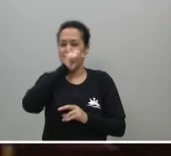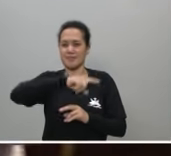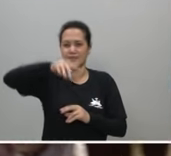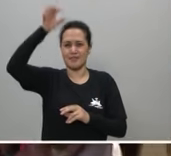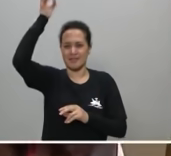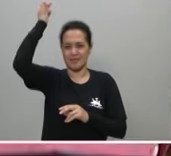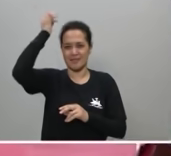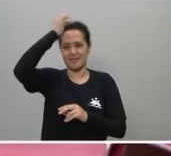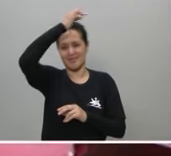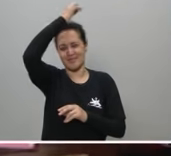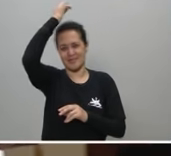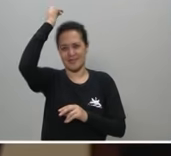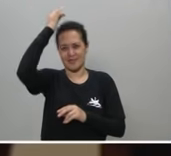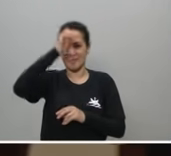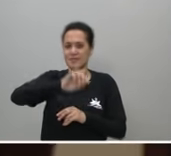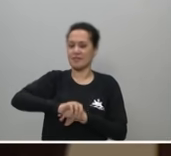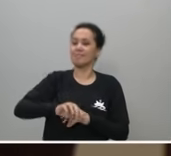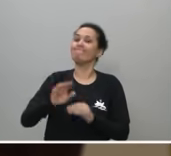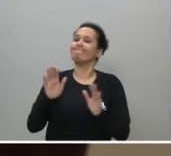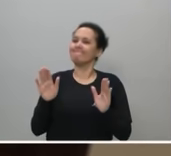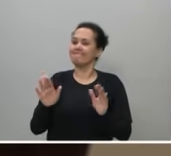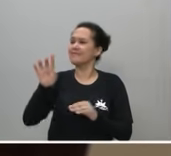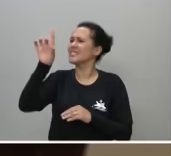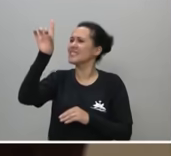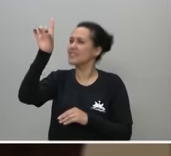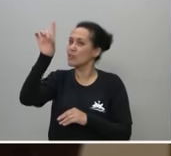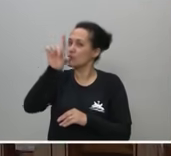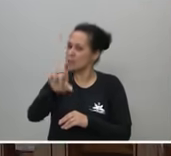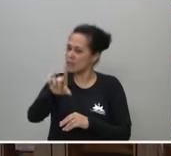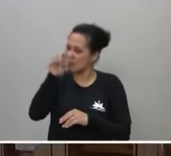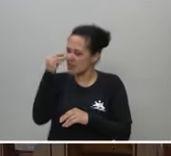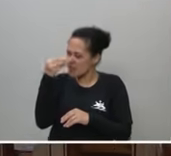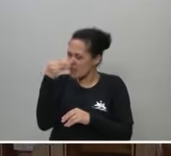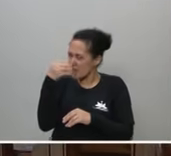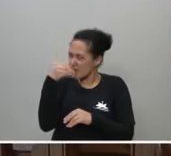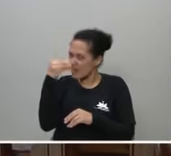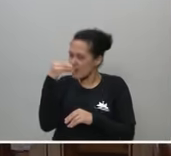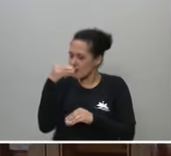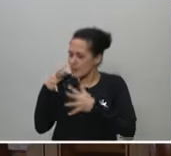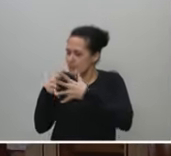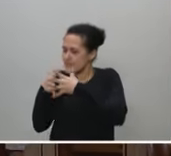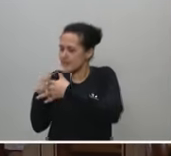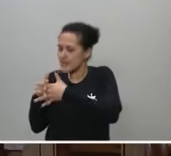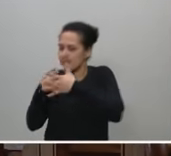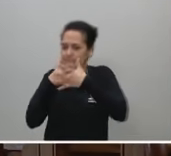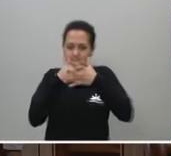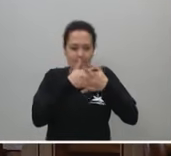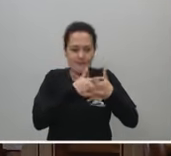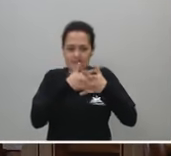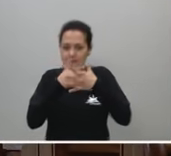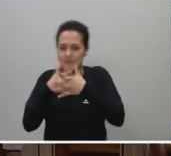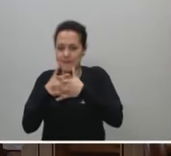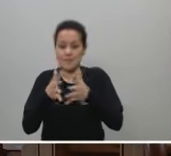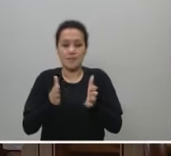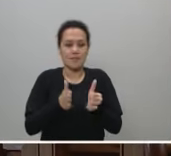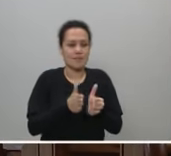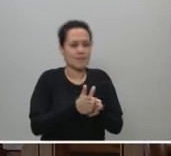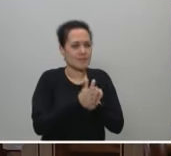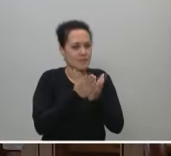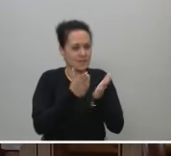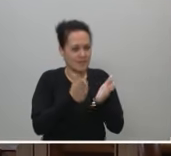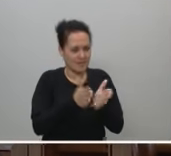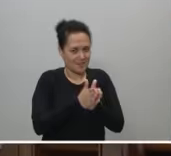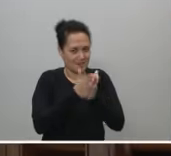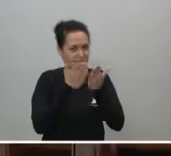Deus escolhe os fracos para confundir os pobres. Como que a gente deveria perceber isso? Como, sabe, se